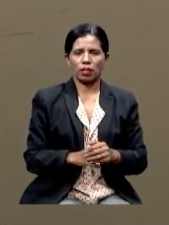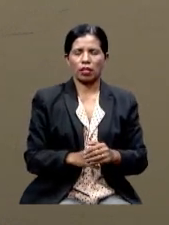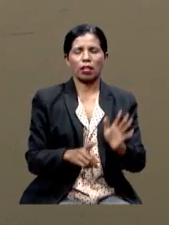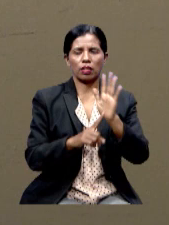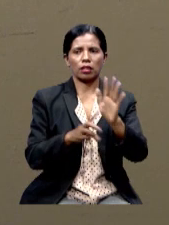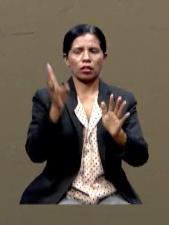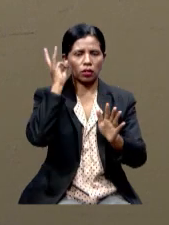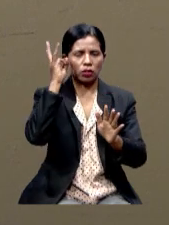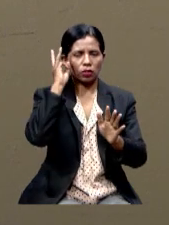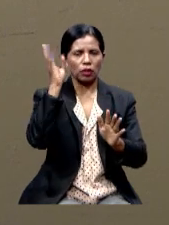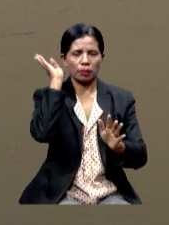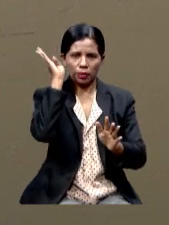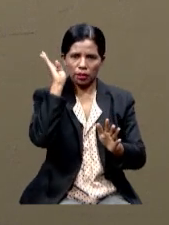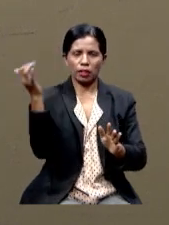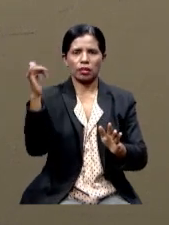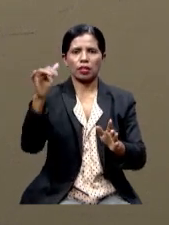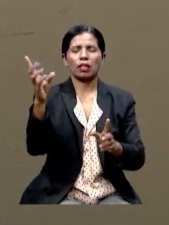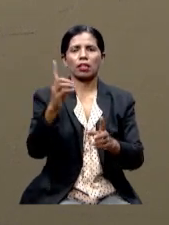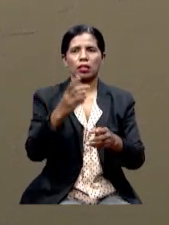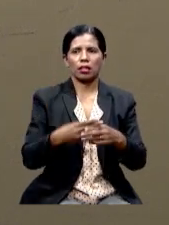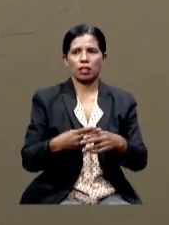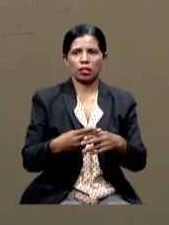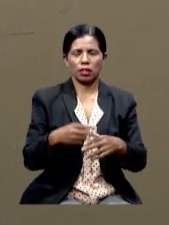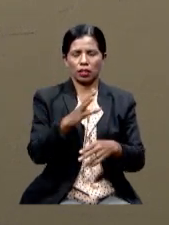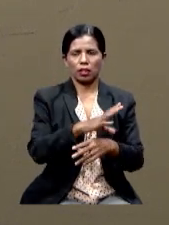Ia duas cervejas, e a balo, que será tal,